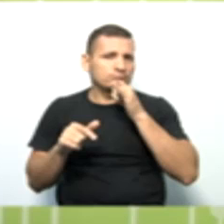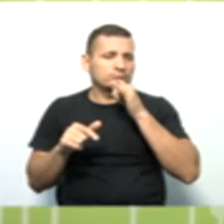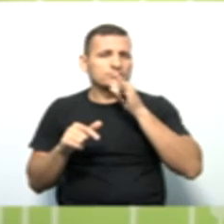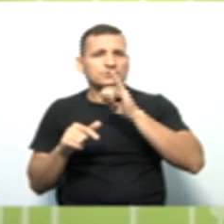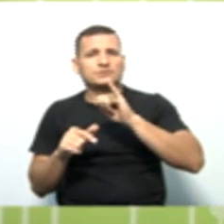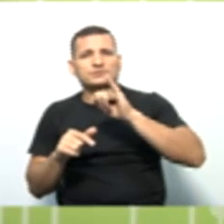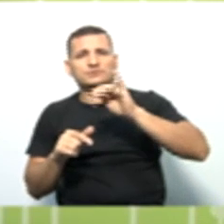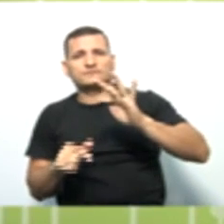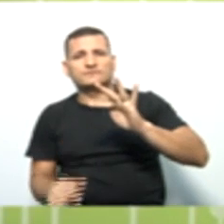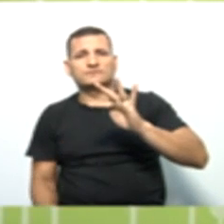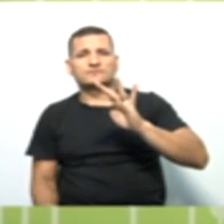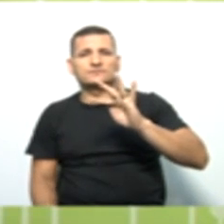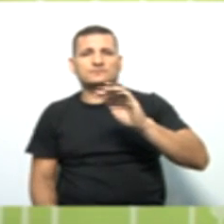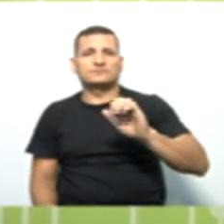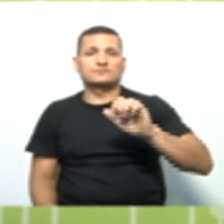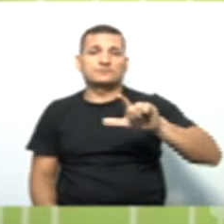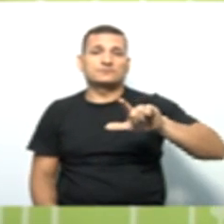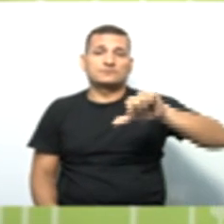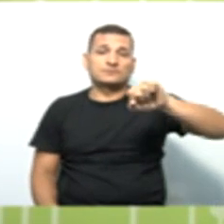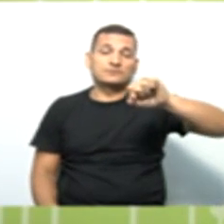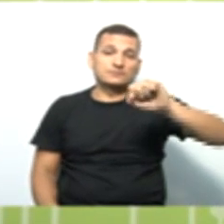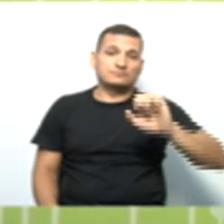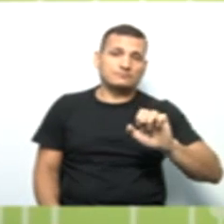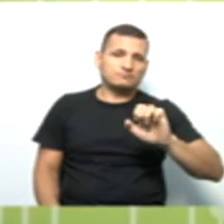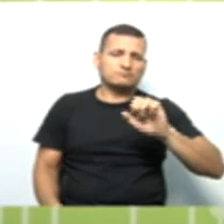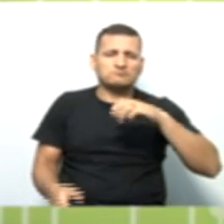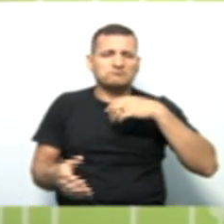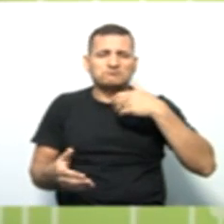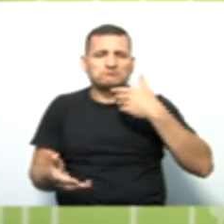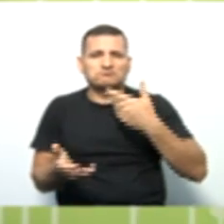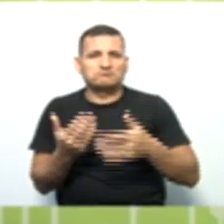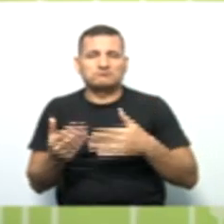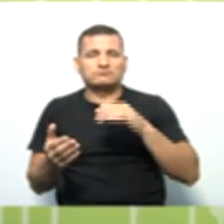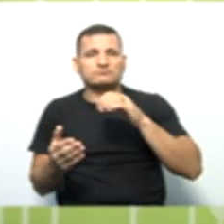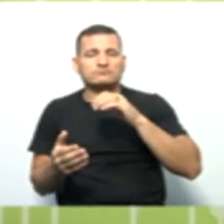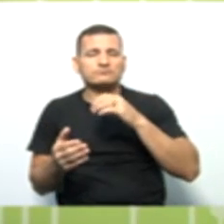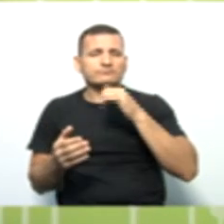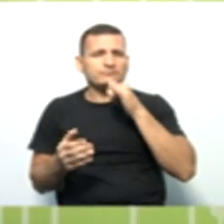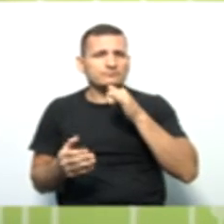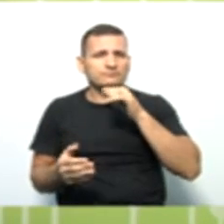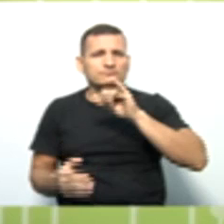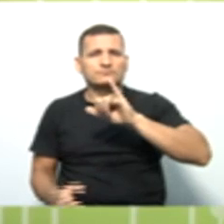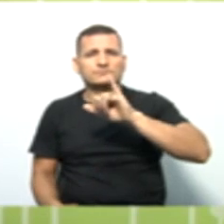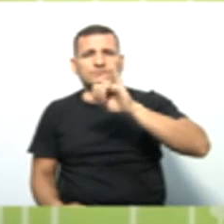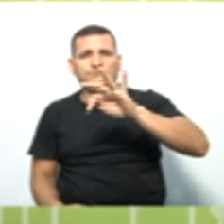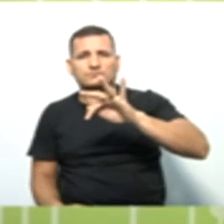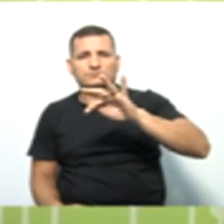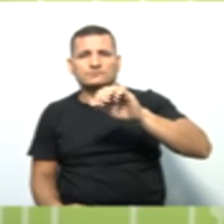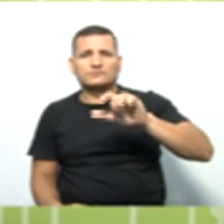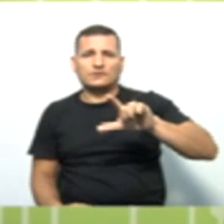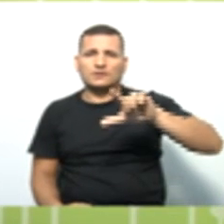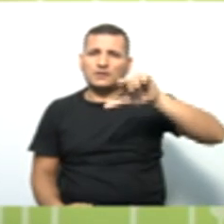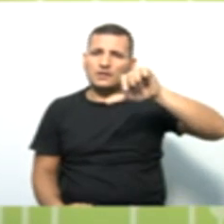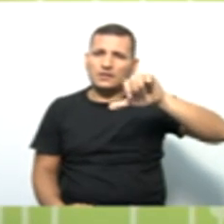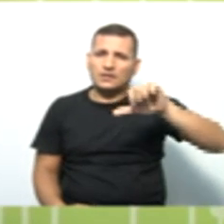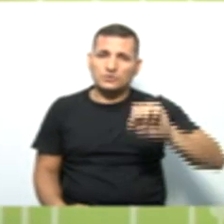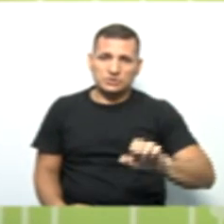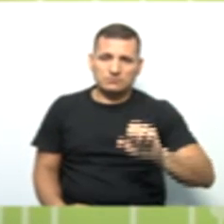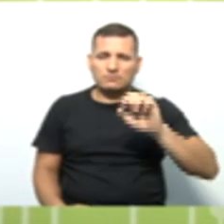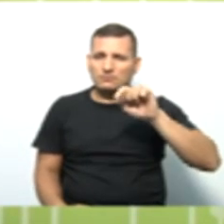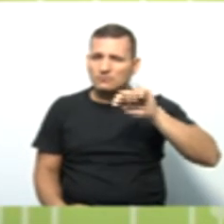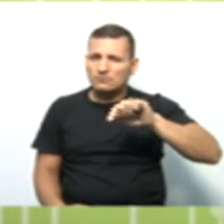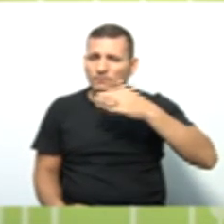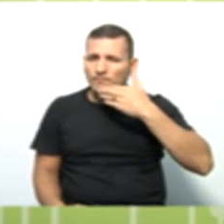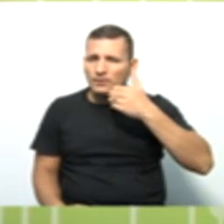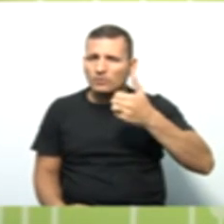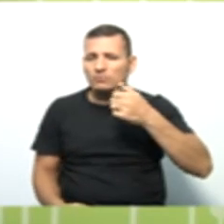if-else para alguma coisa complexa. Será que o if-else é a melhor solução? Tá? Então, por